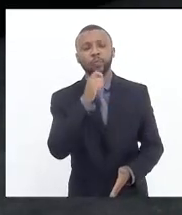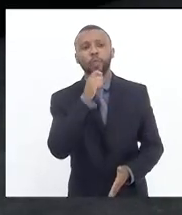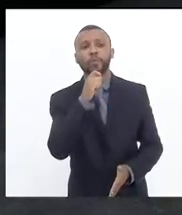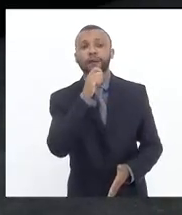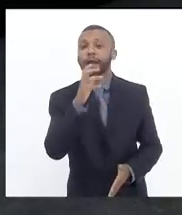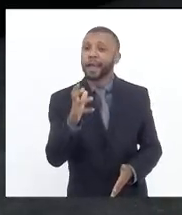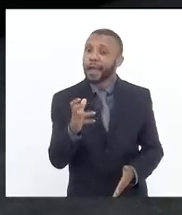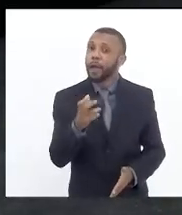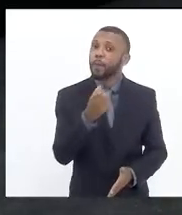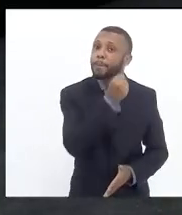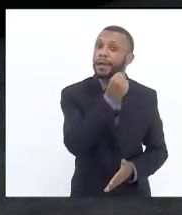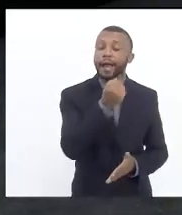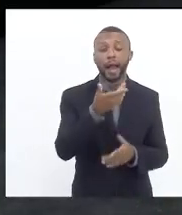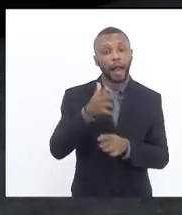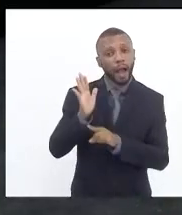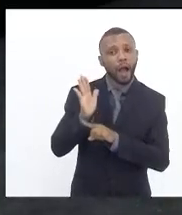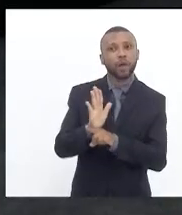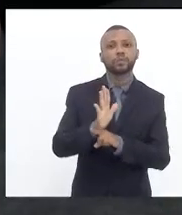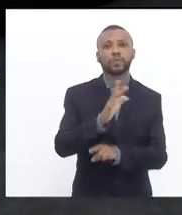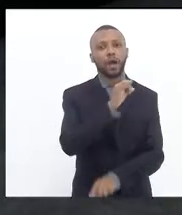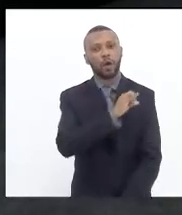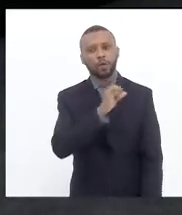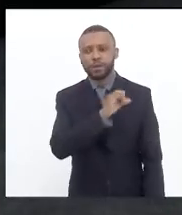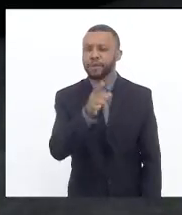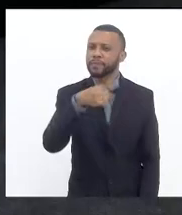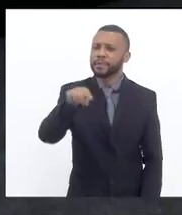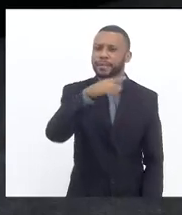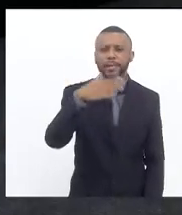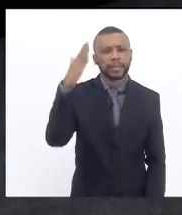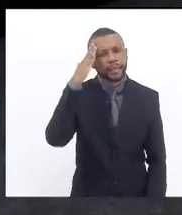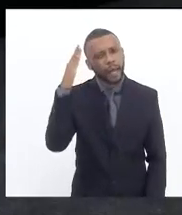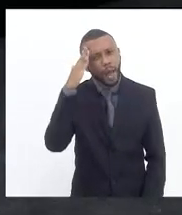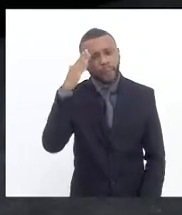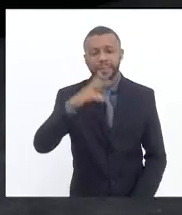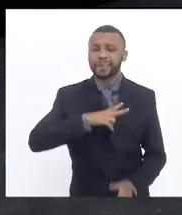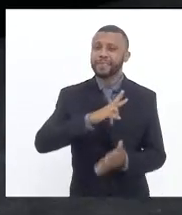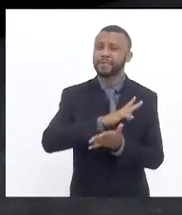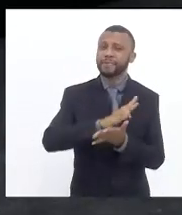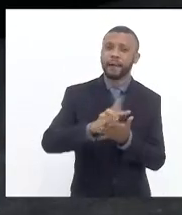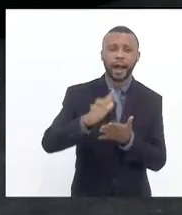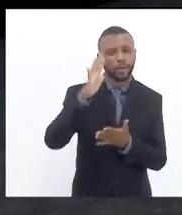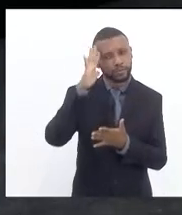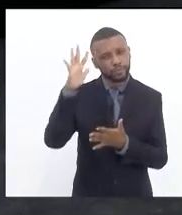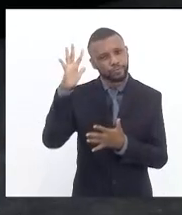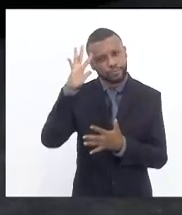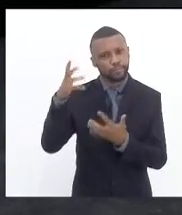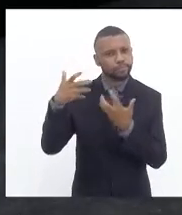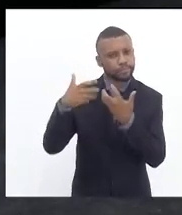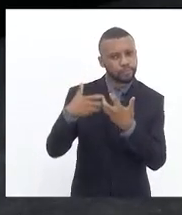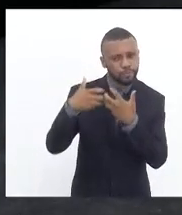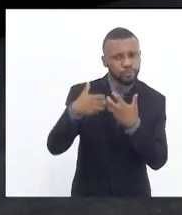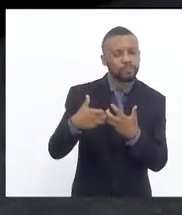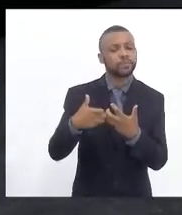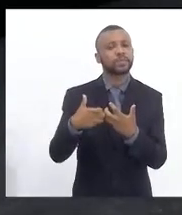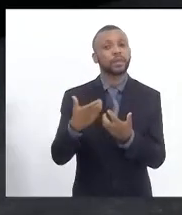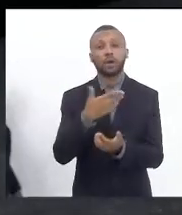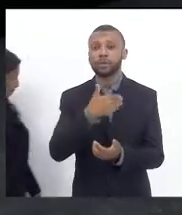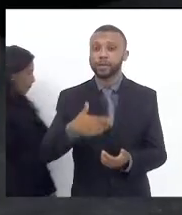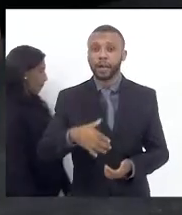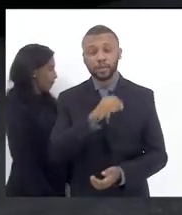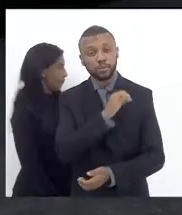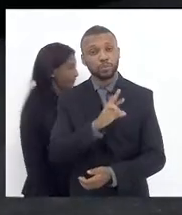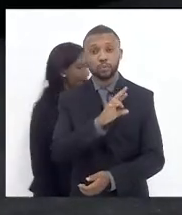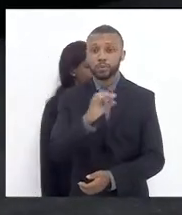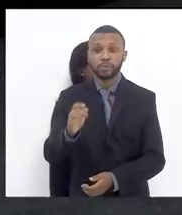estado do Rio de Janeiro e os senhores sabem muito bem disso Existem várias projeções que dizem que no quinto ano o estado do rio